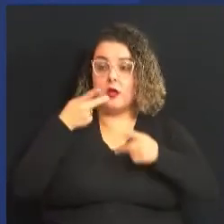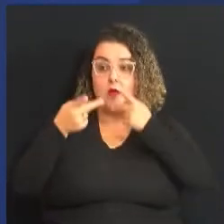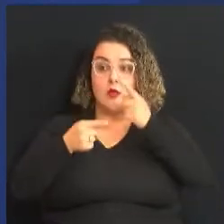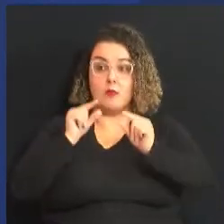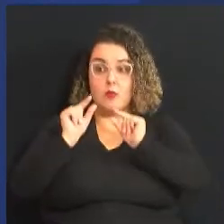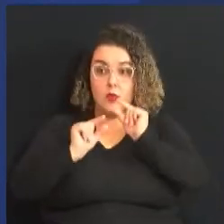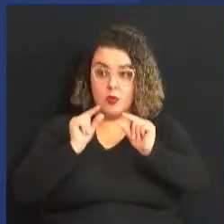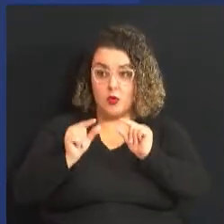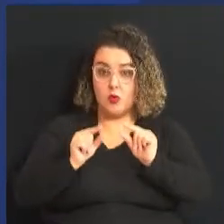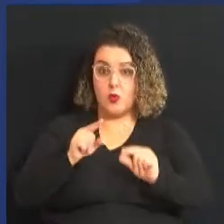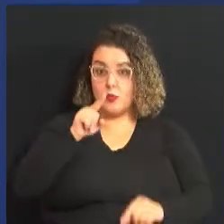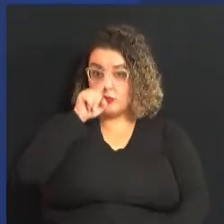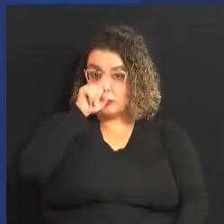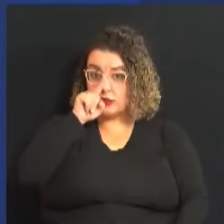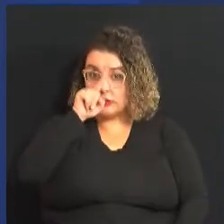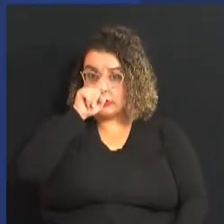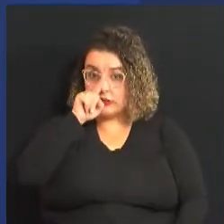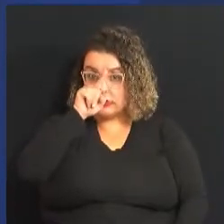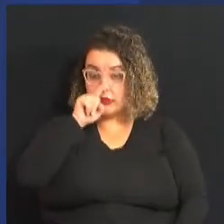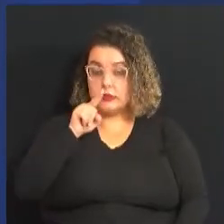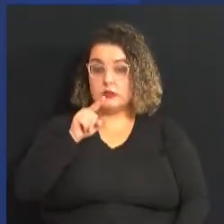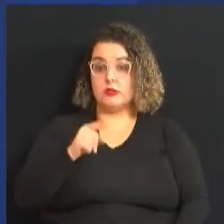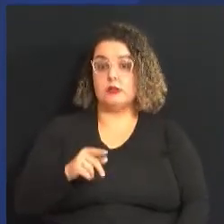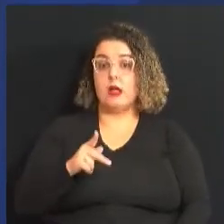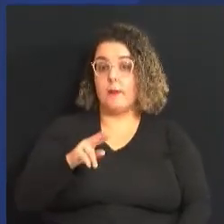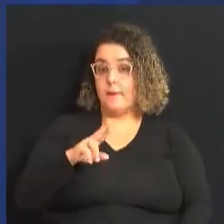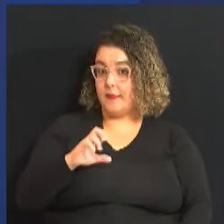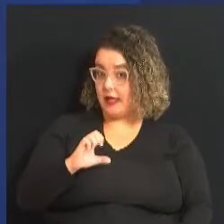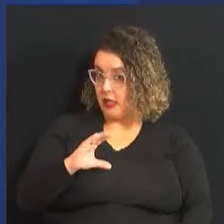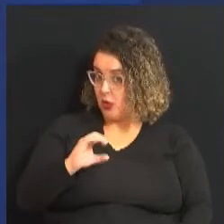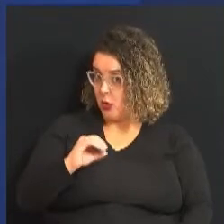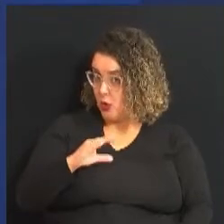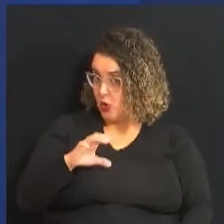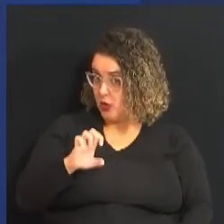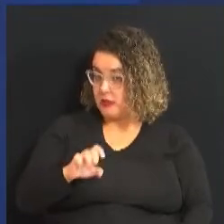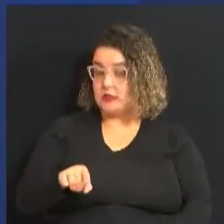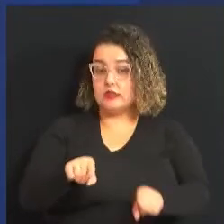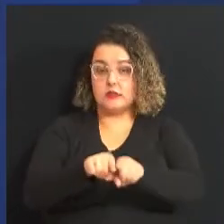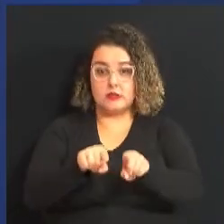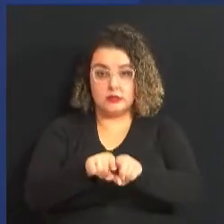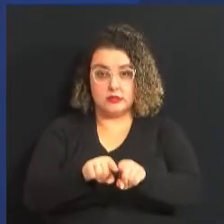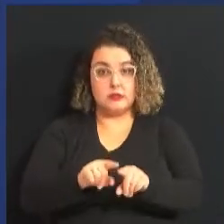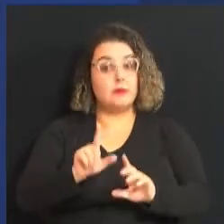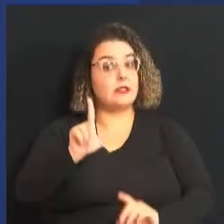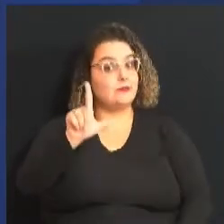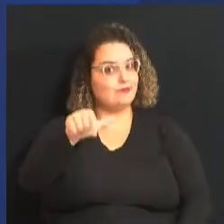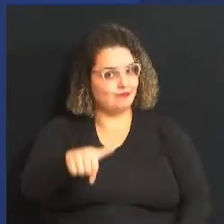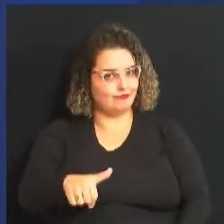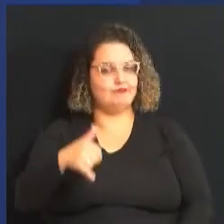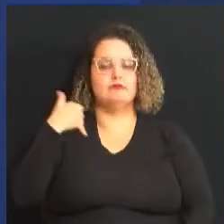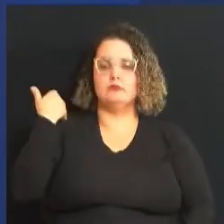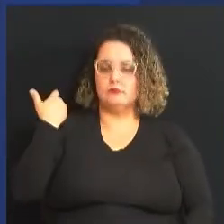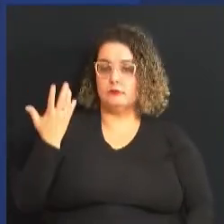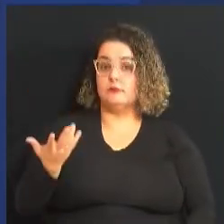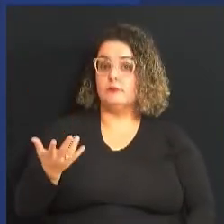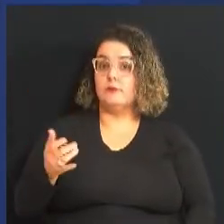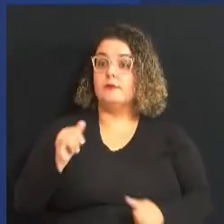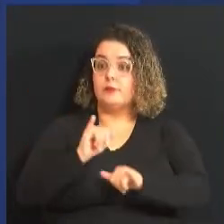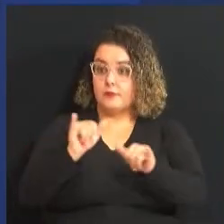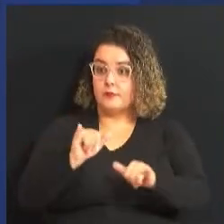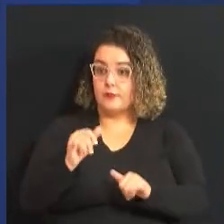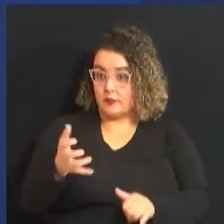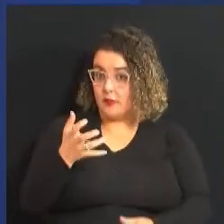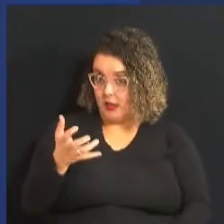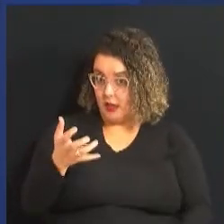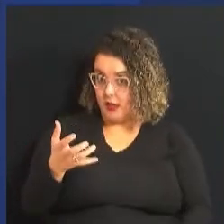o perigo da gravidez precoce e também da gravidez tardia. O recado foi para quem está querendo ter